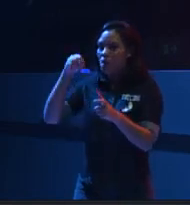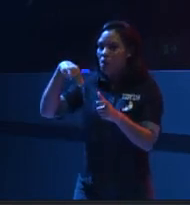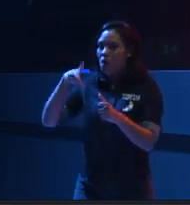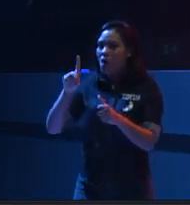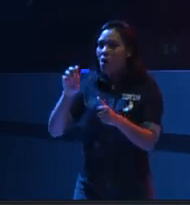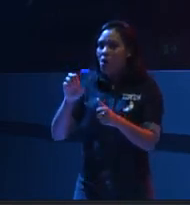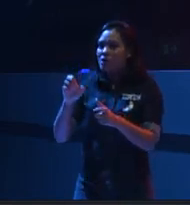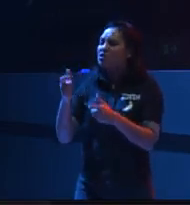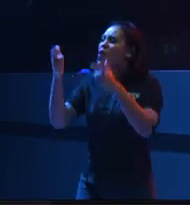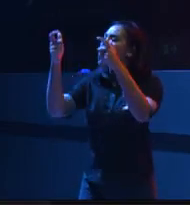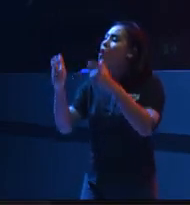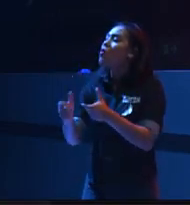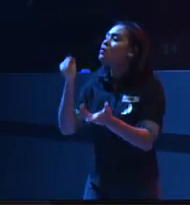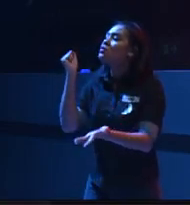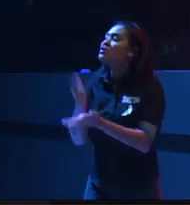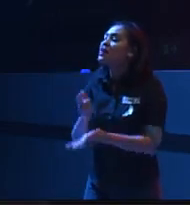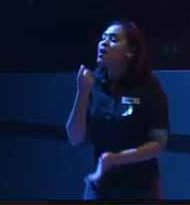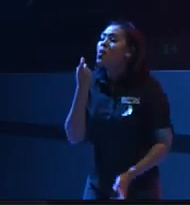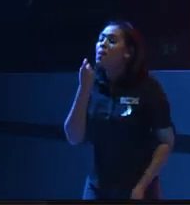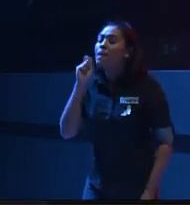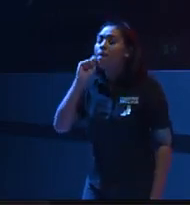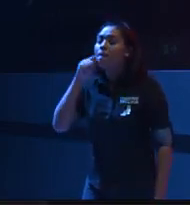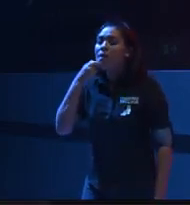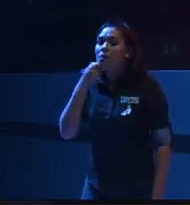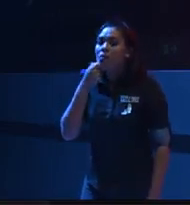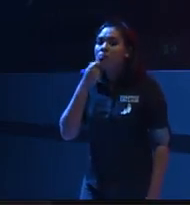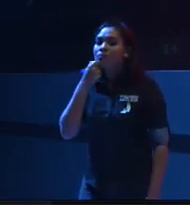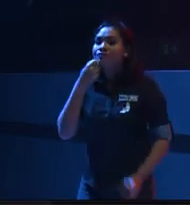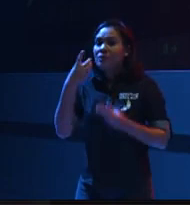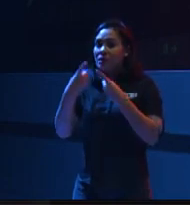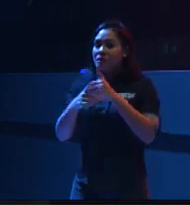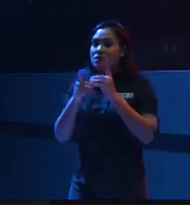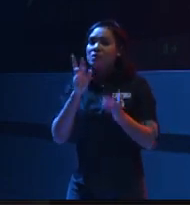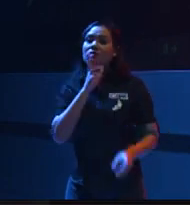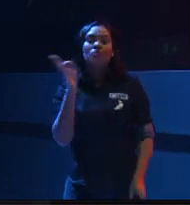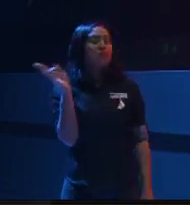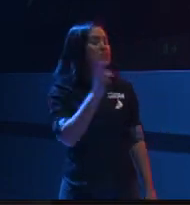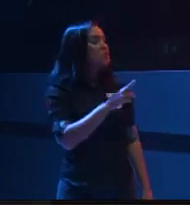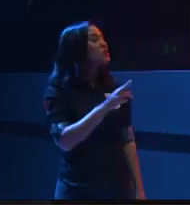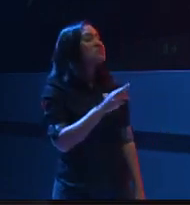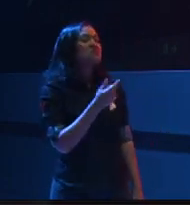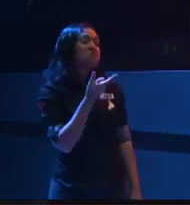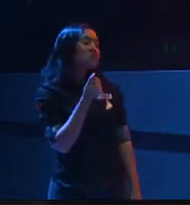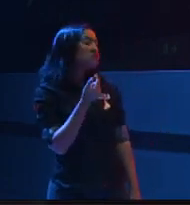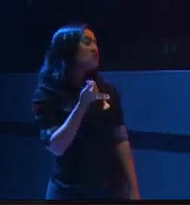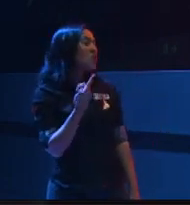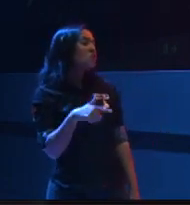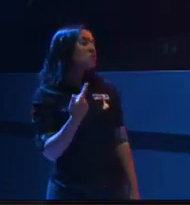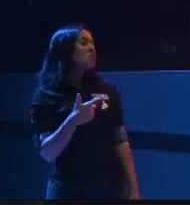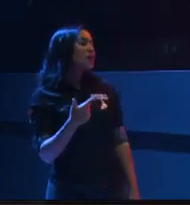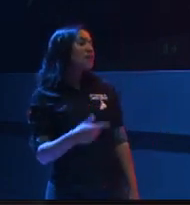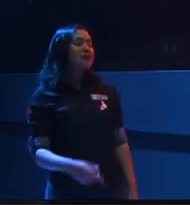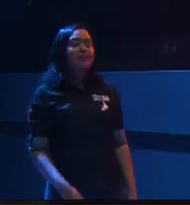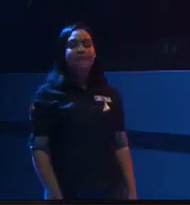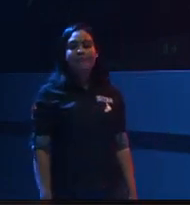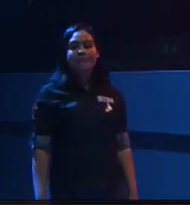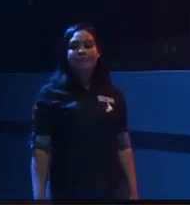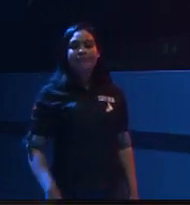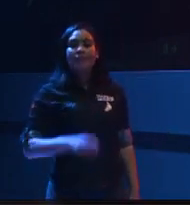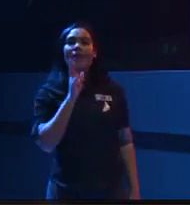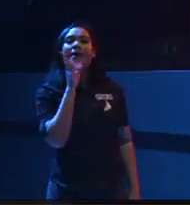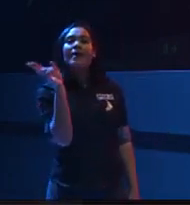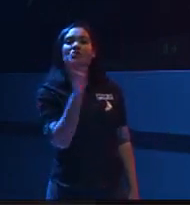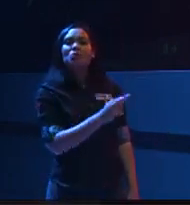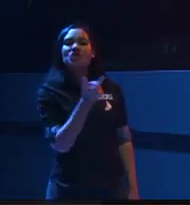e qual foi a resposta de Felipe e nós não temos 200 de análise Ou seja a resposta foi quanto